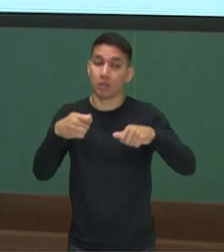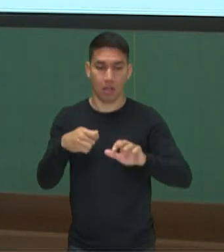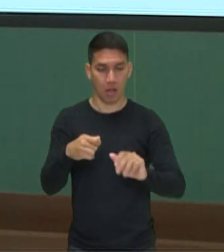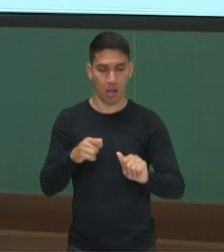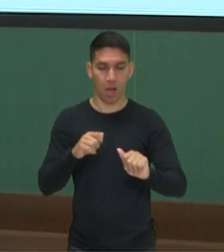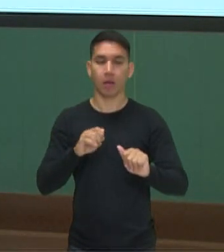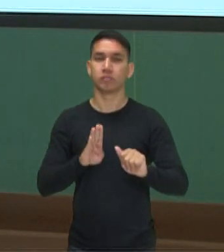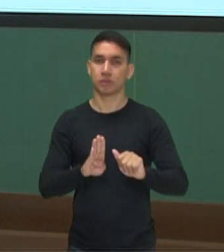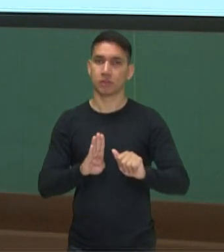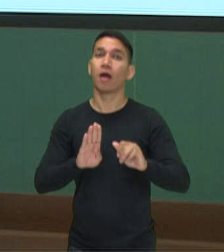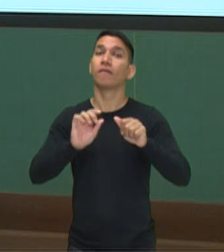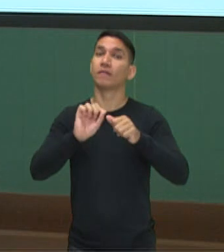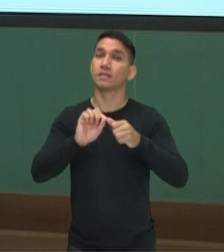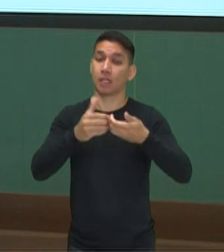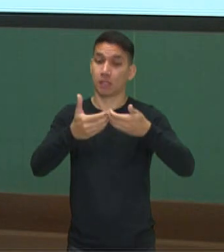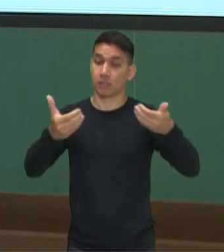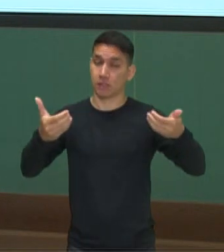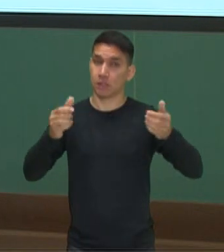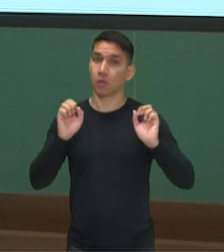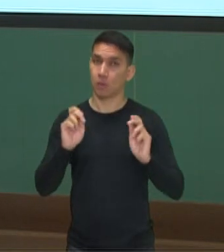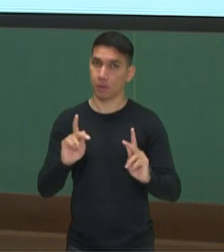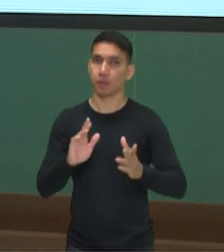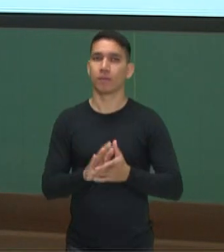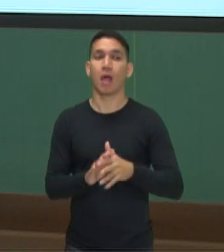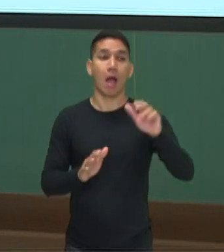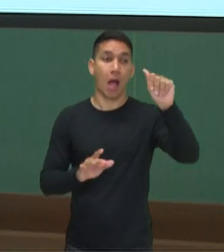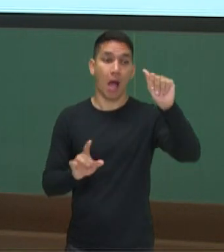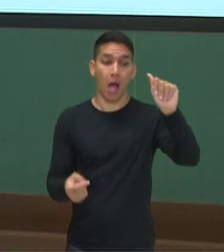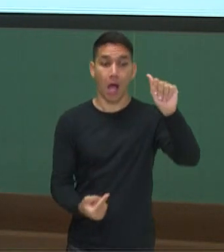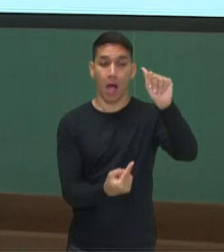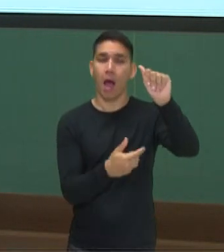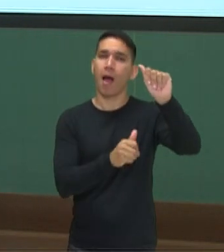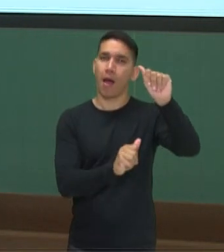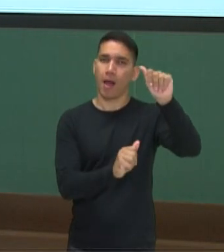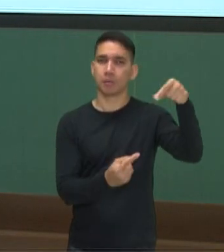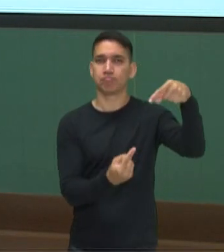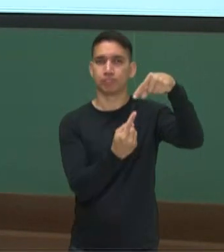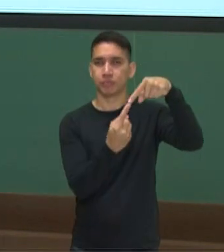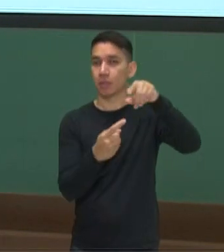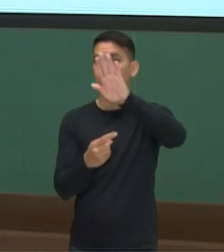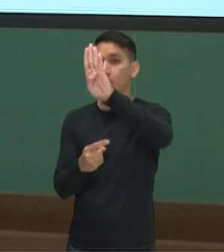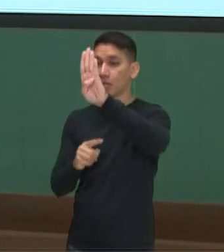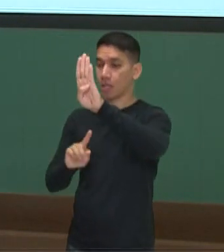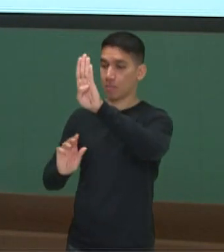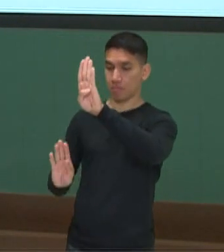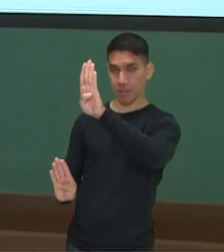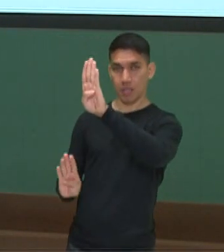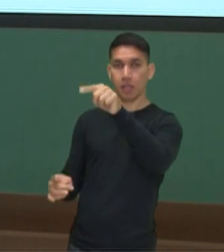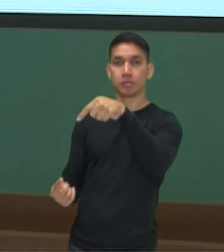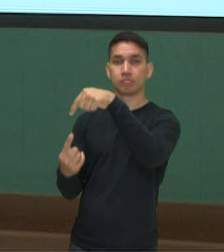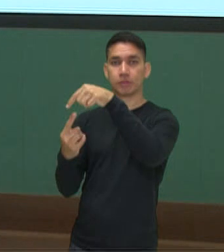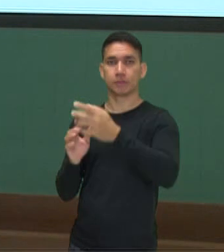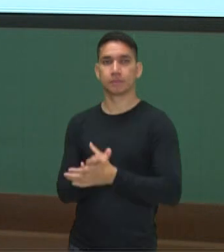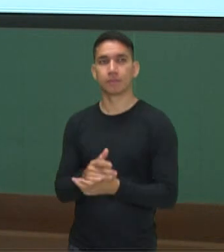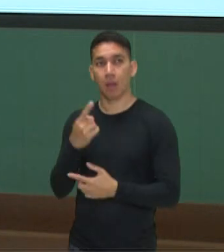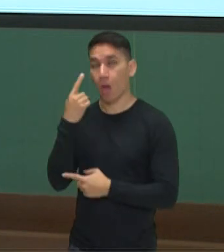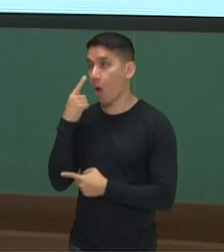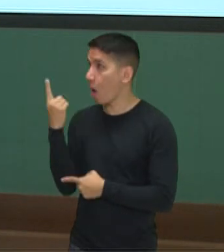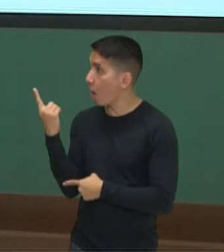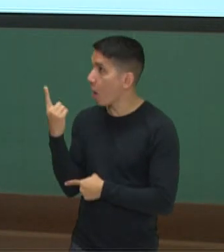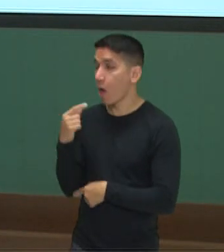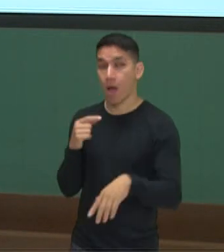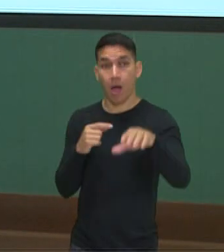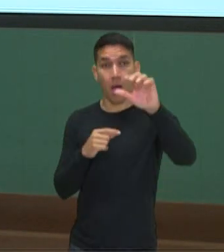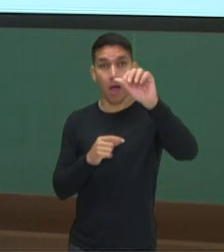AB e fazer separadamente, tá? O A com o A, o B com o B. A ao cubo divididos por